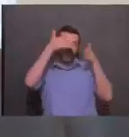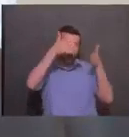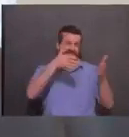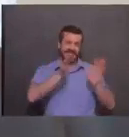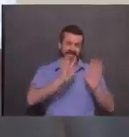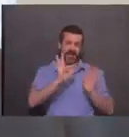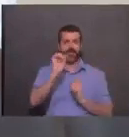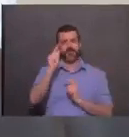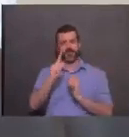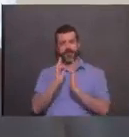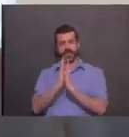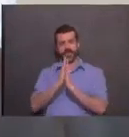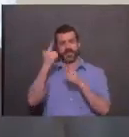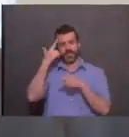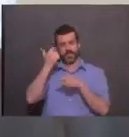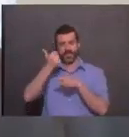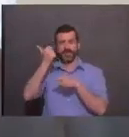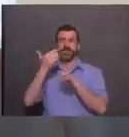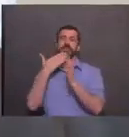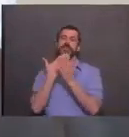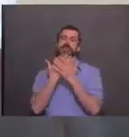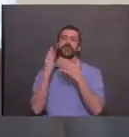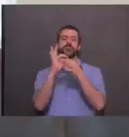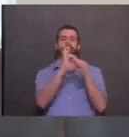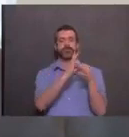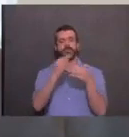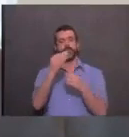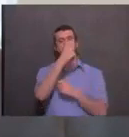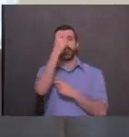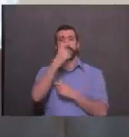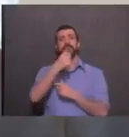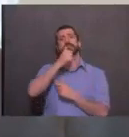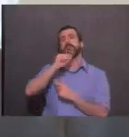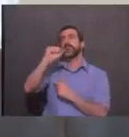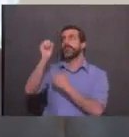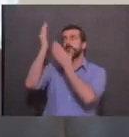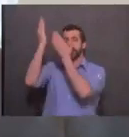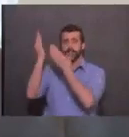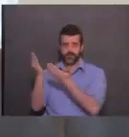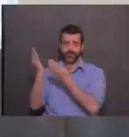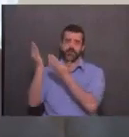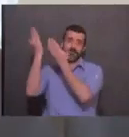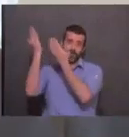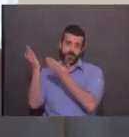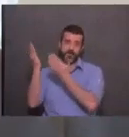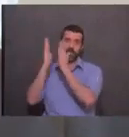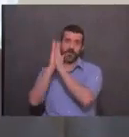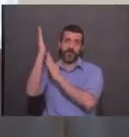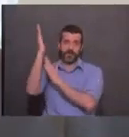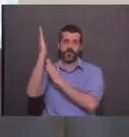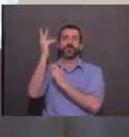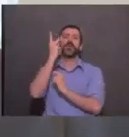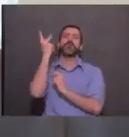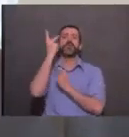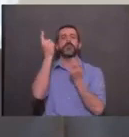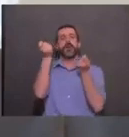mas à fé da vossa Igreja, e dai-lhe a união e a paz segundo a vossa vontade. Vós que sois Deus e viveis